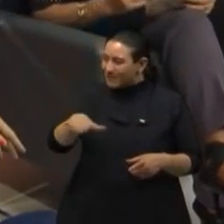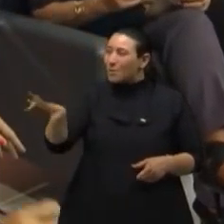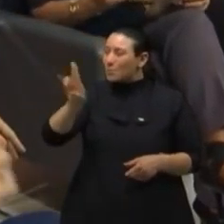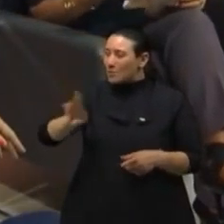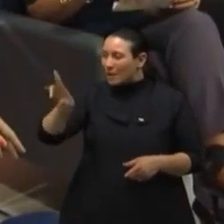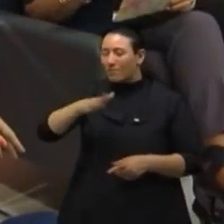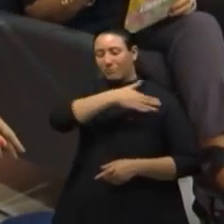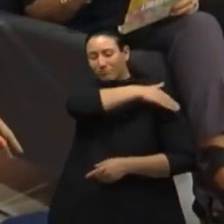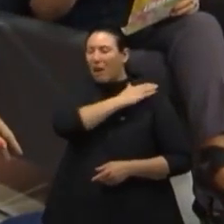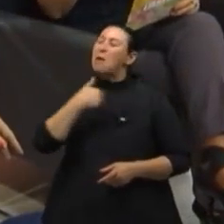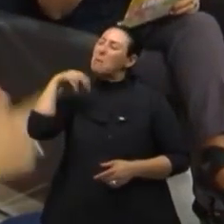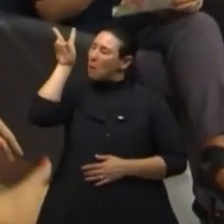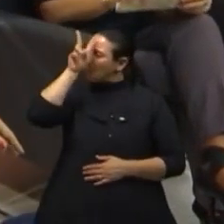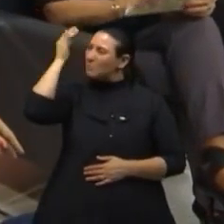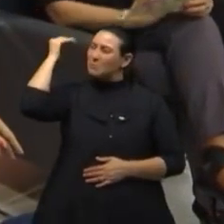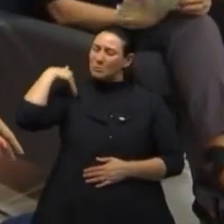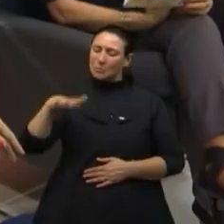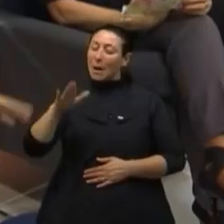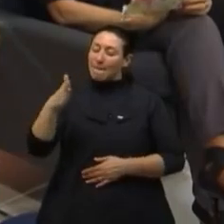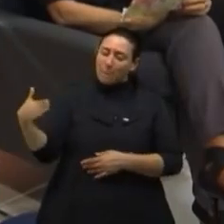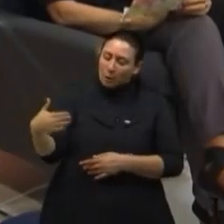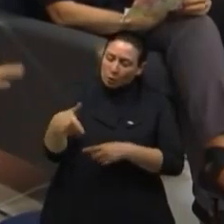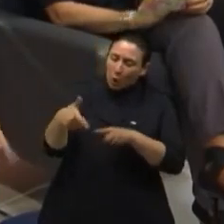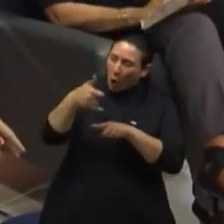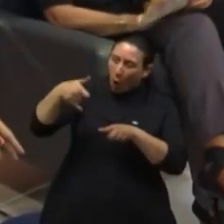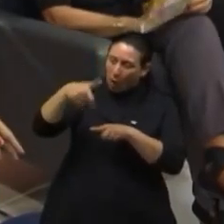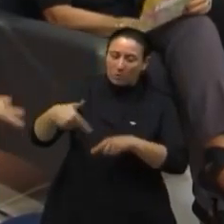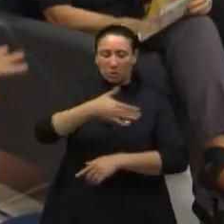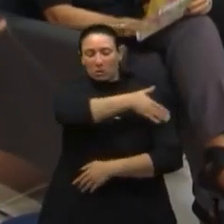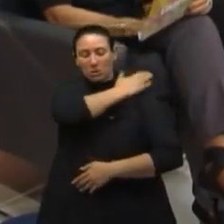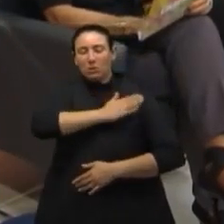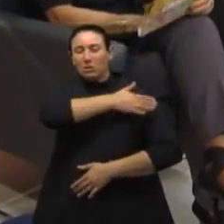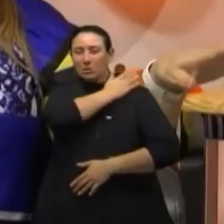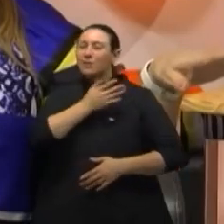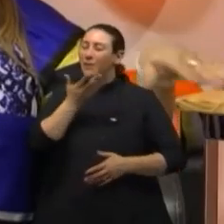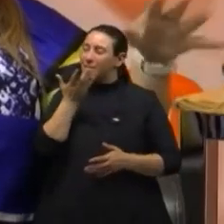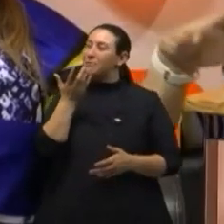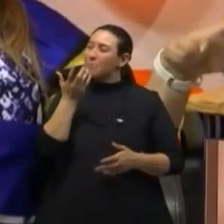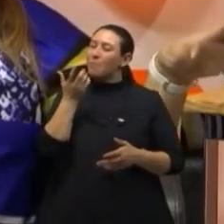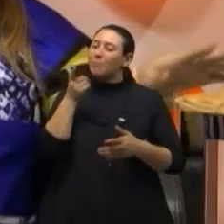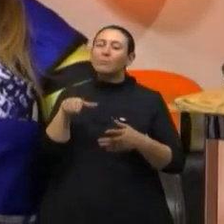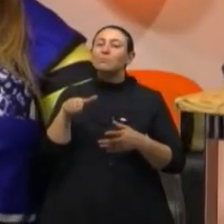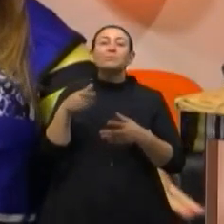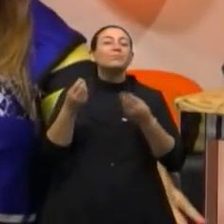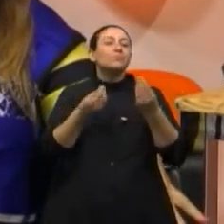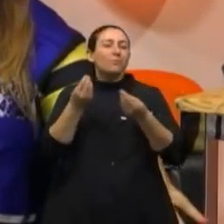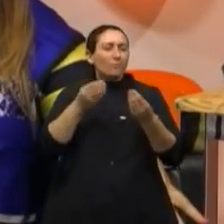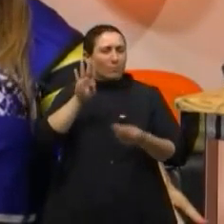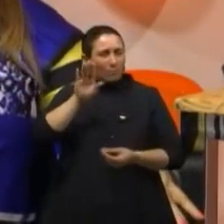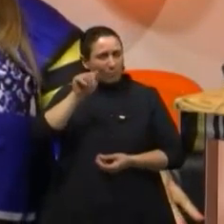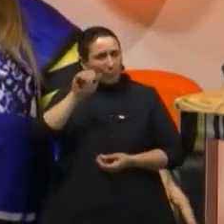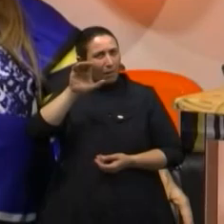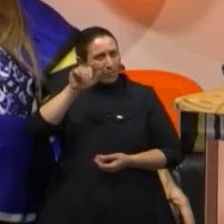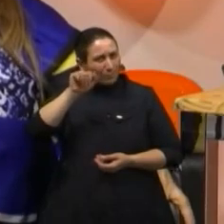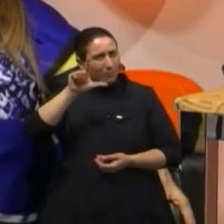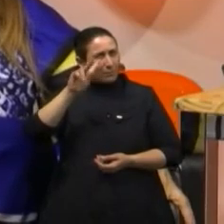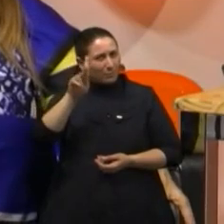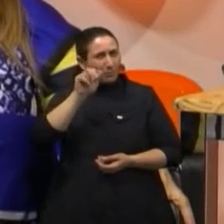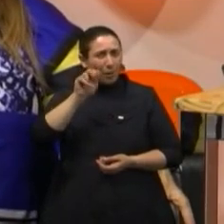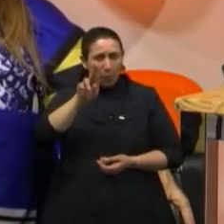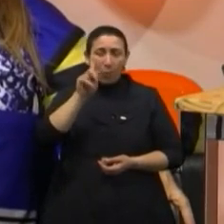exatamente que o peixe aquele o peixão né que foi a Como como é que é o bacalhau Olha lá no vidrinho